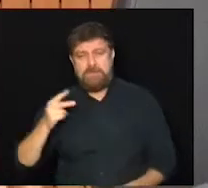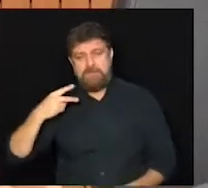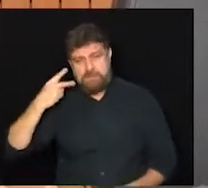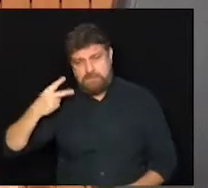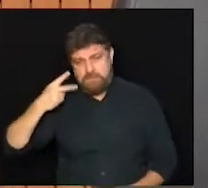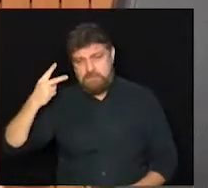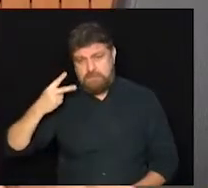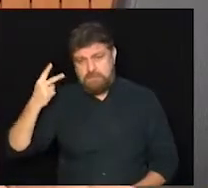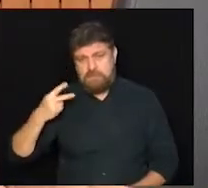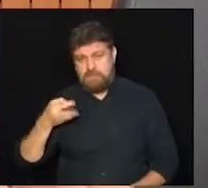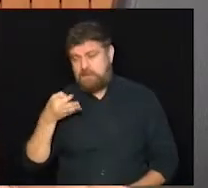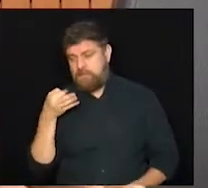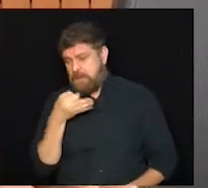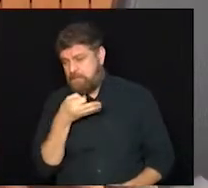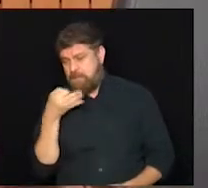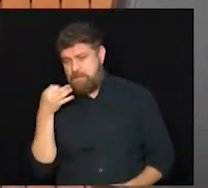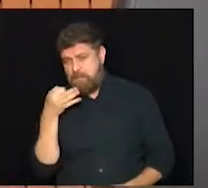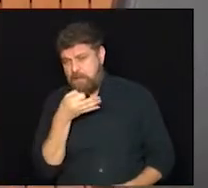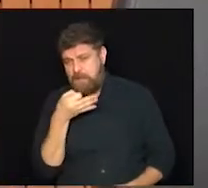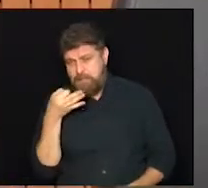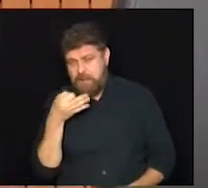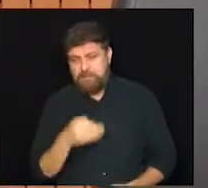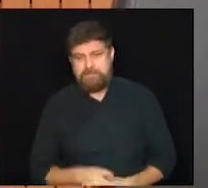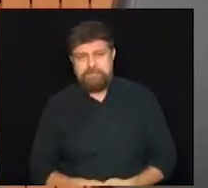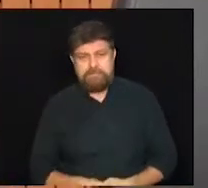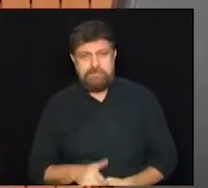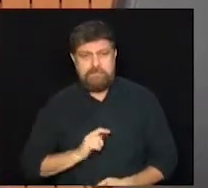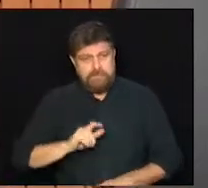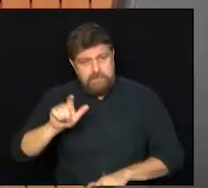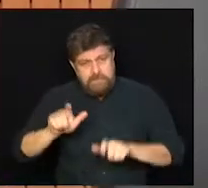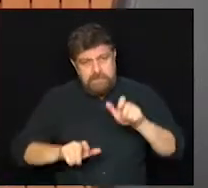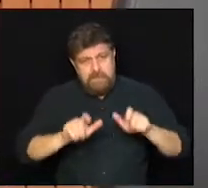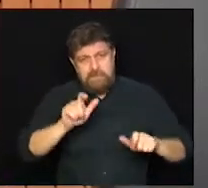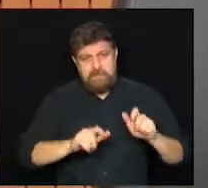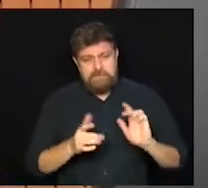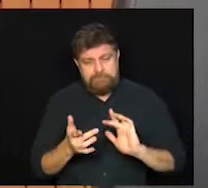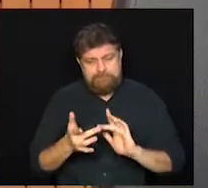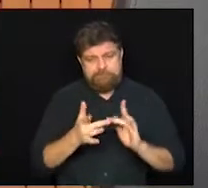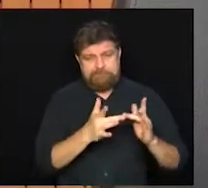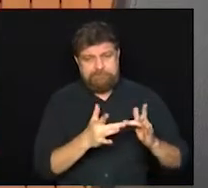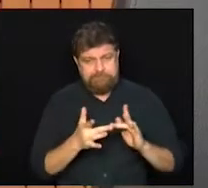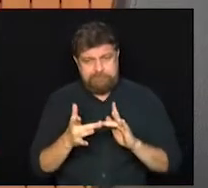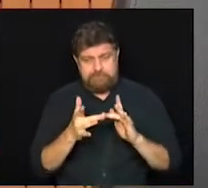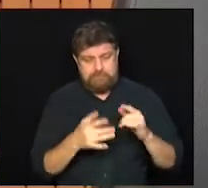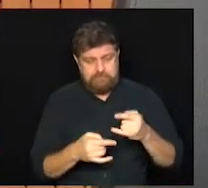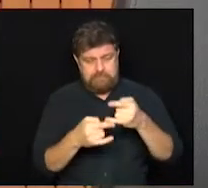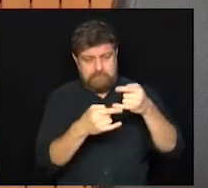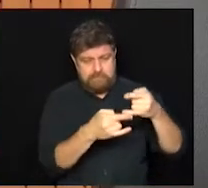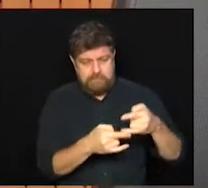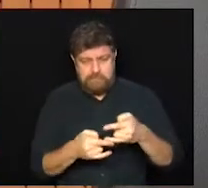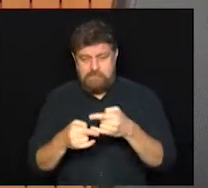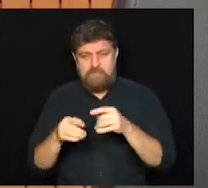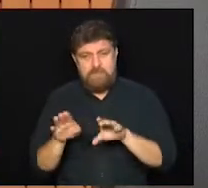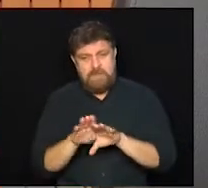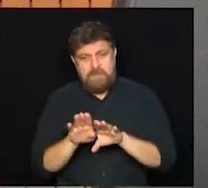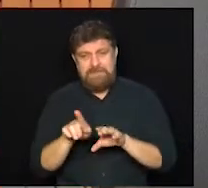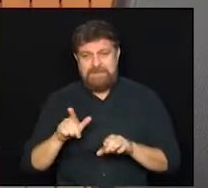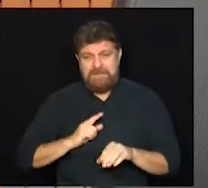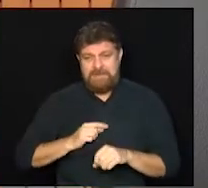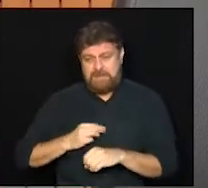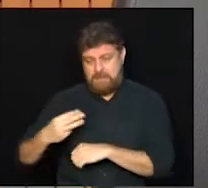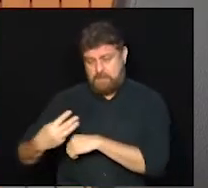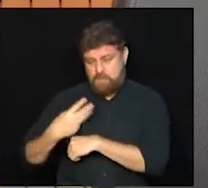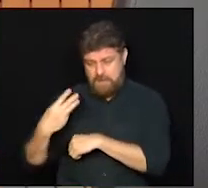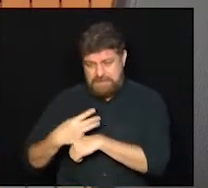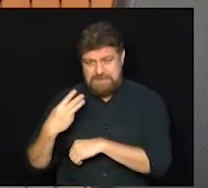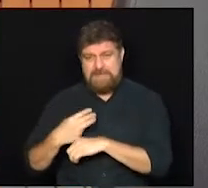vereadores, né, e das pessoas que estão conectadas e também, eventualmente, aqueles que a gente receber aí pelas